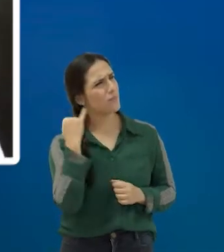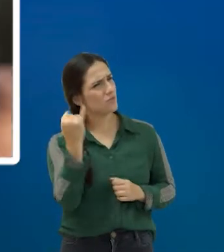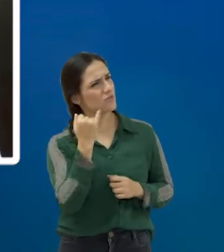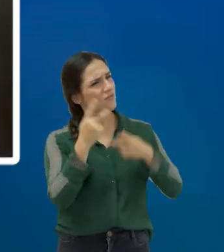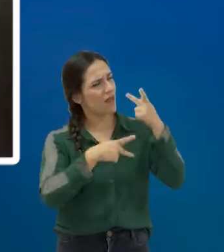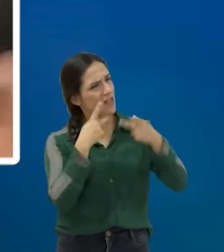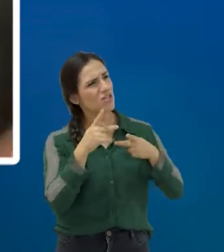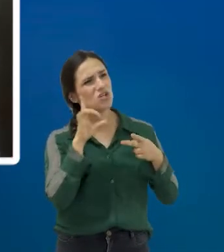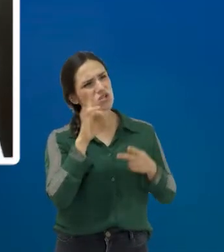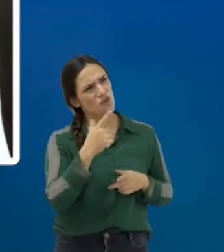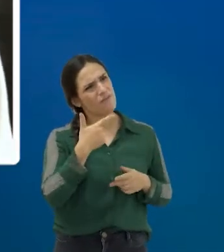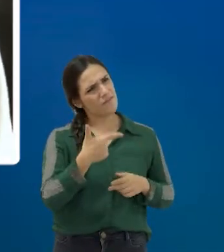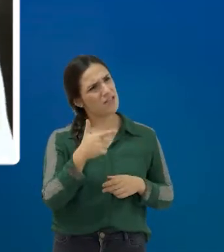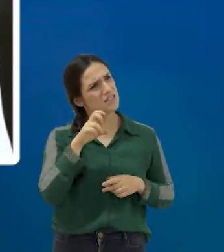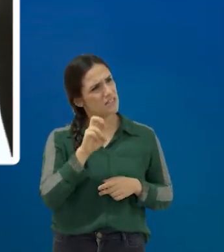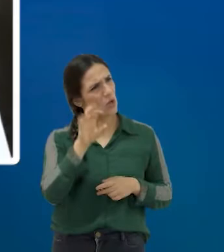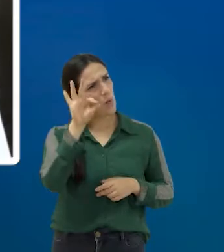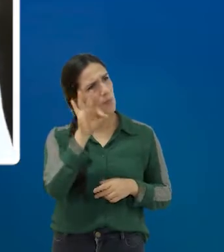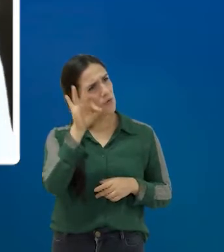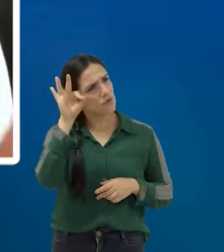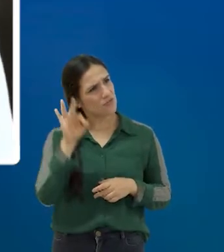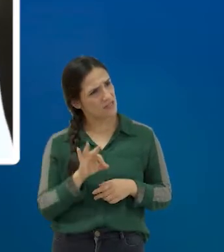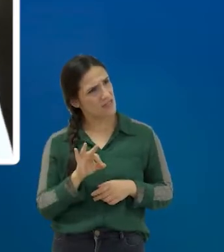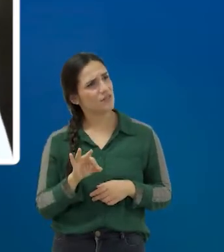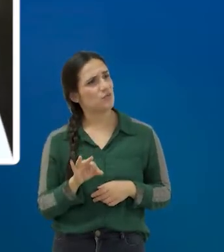apenas 25%